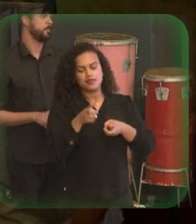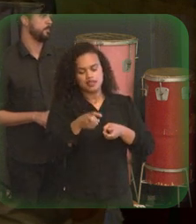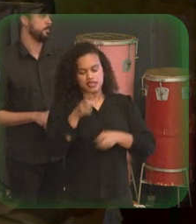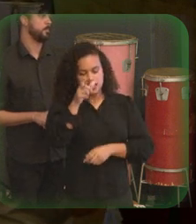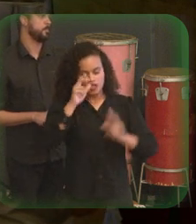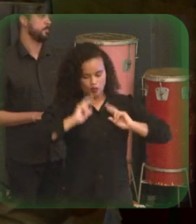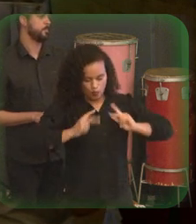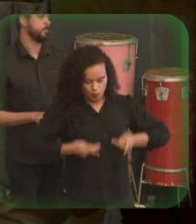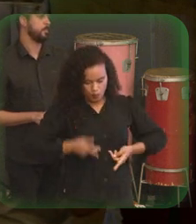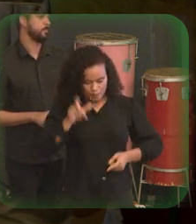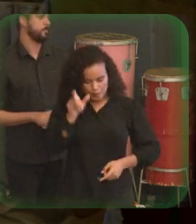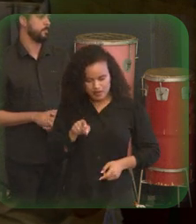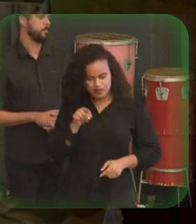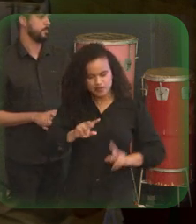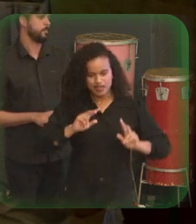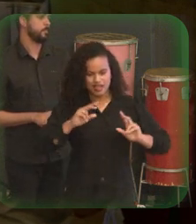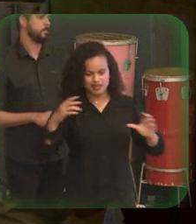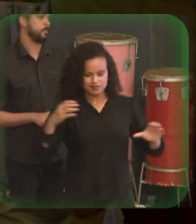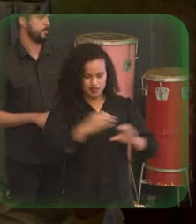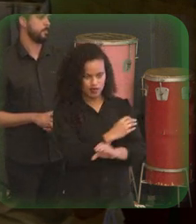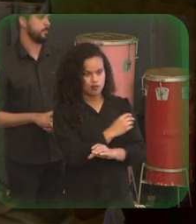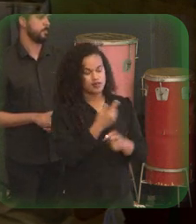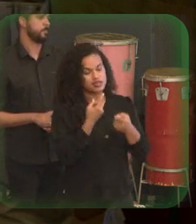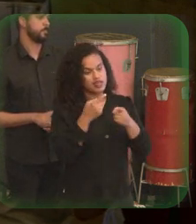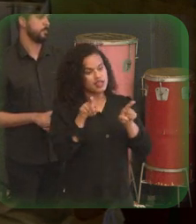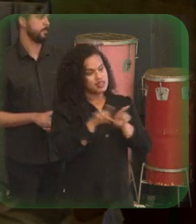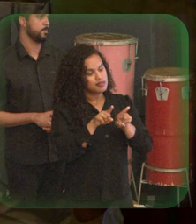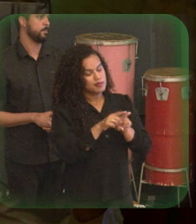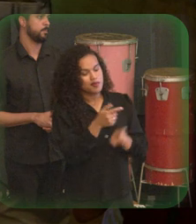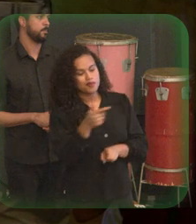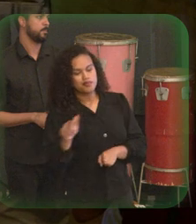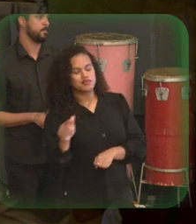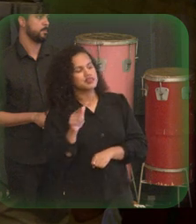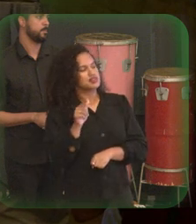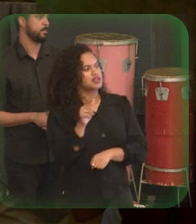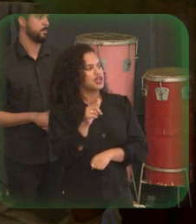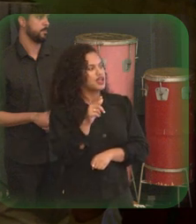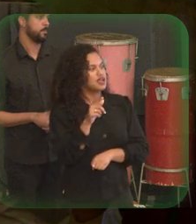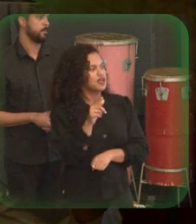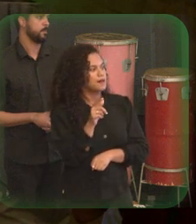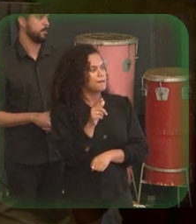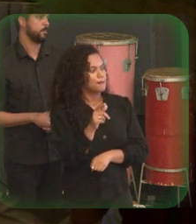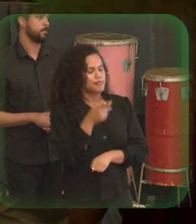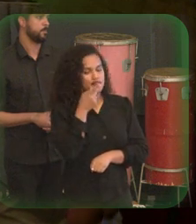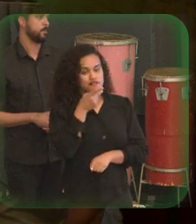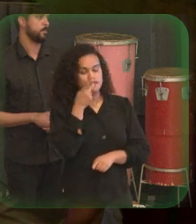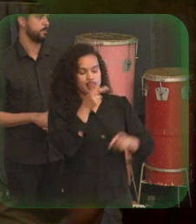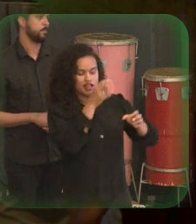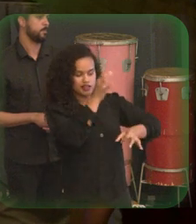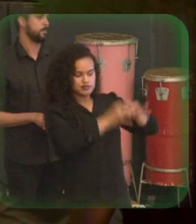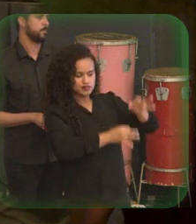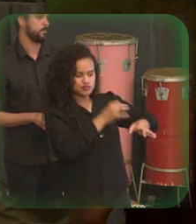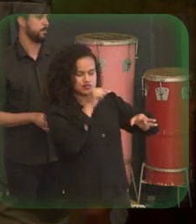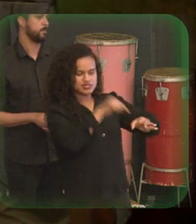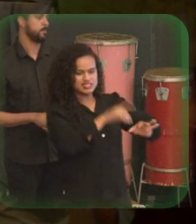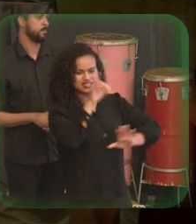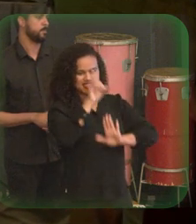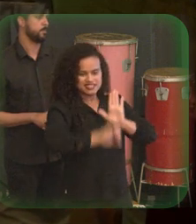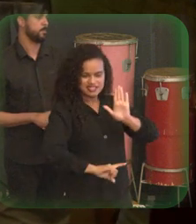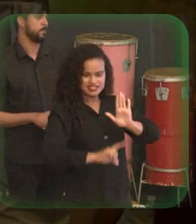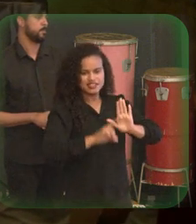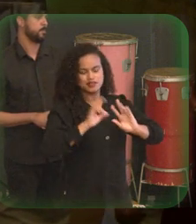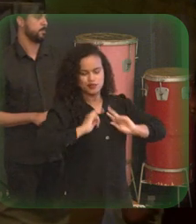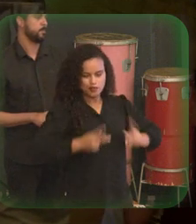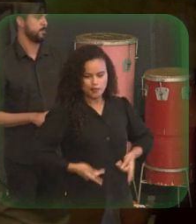incompletude. E a outra coisa que nós temos que admitir muito fortemente é que falar de justiça, falar de direitos humanos é falar